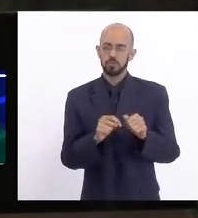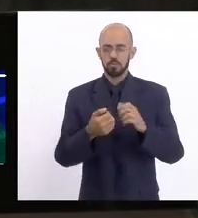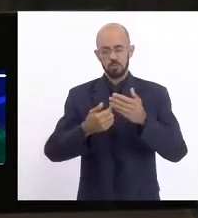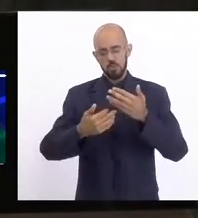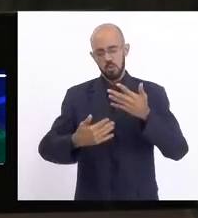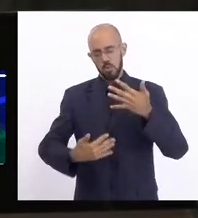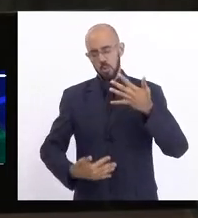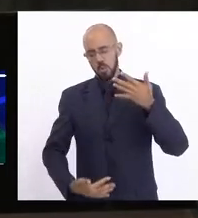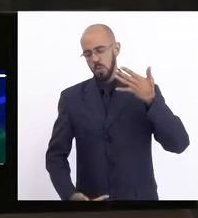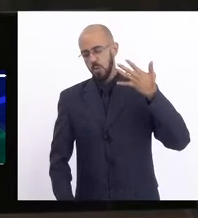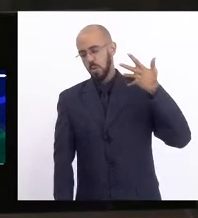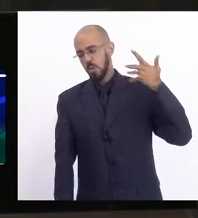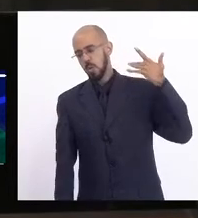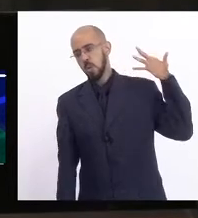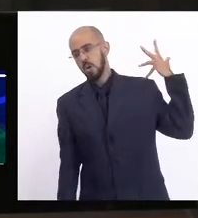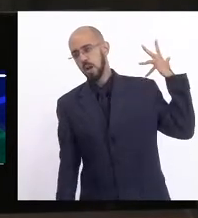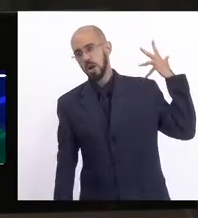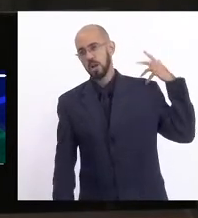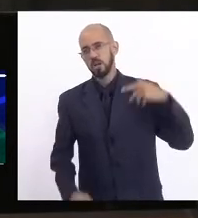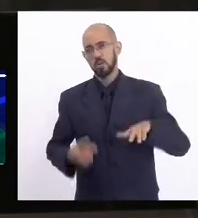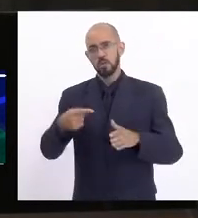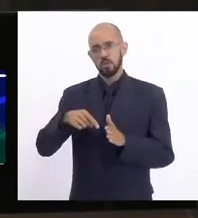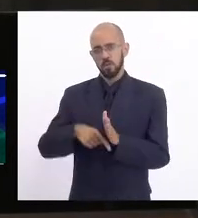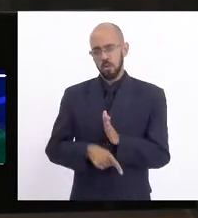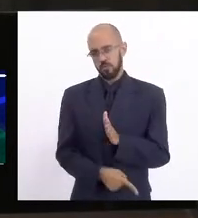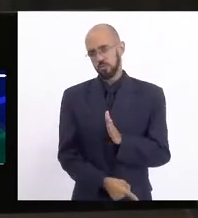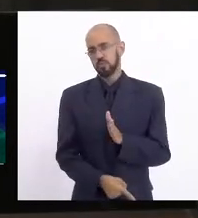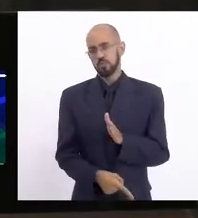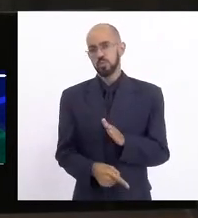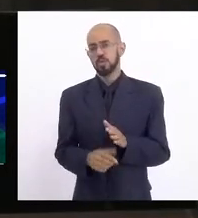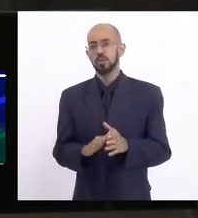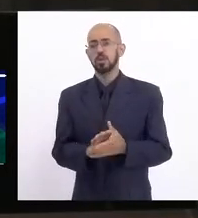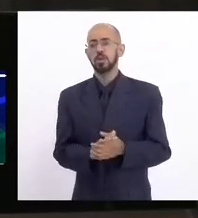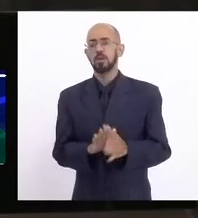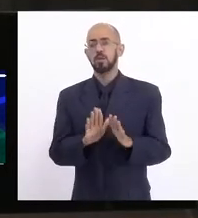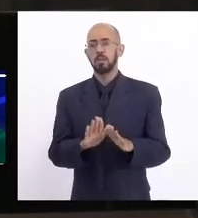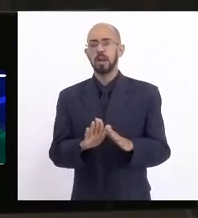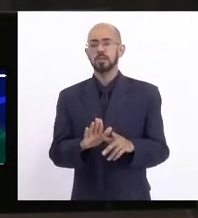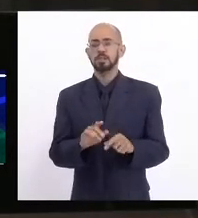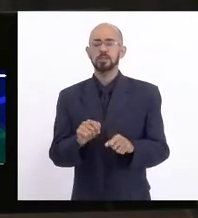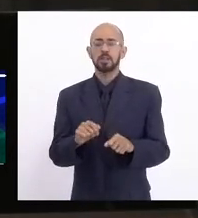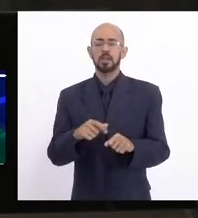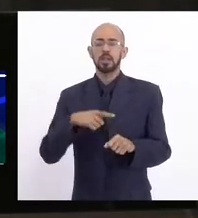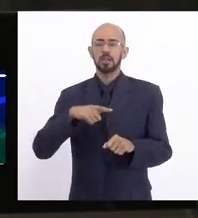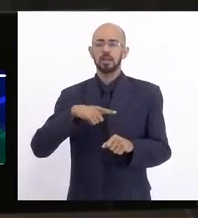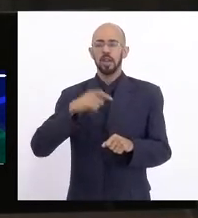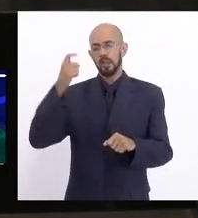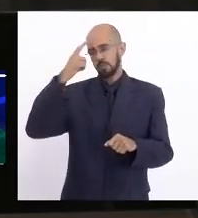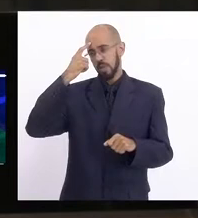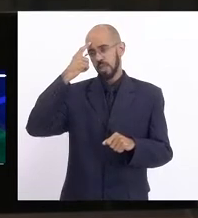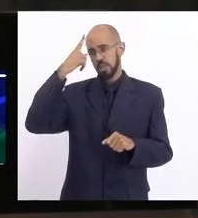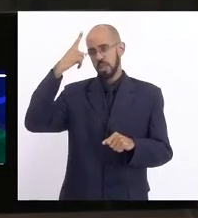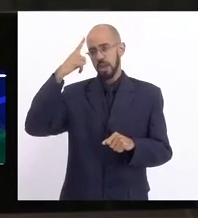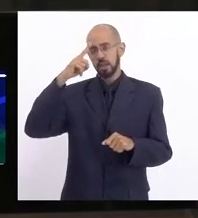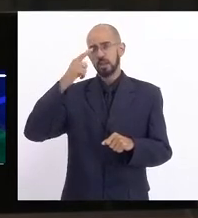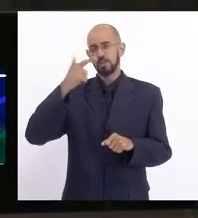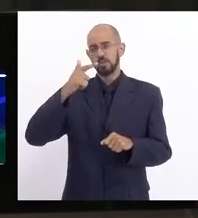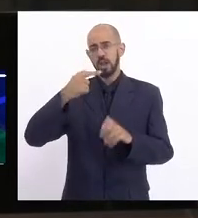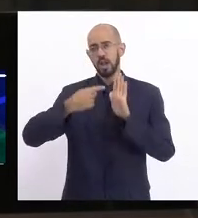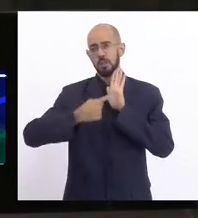extenso, muito bem fundamentado, ele é eivado de ideologia e não